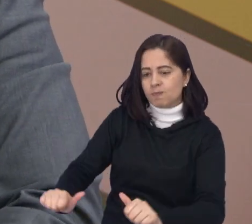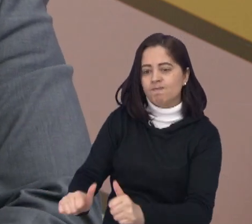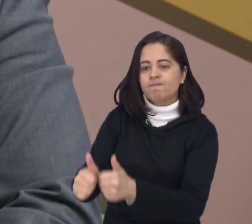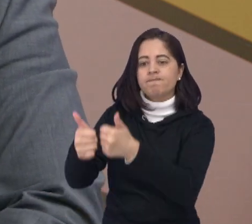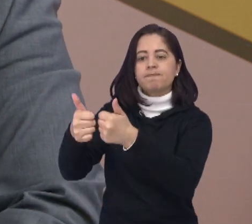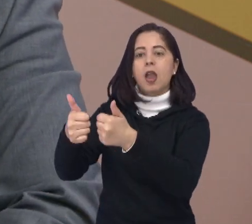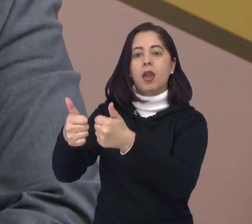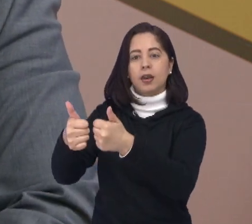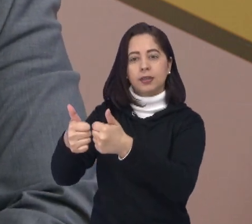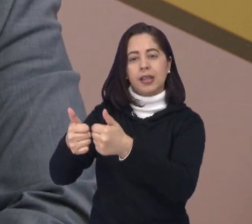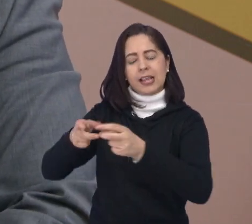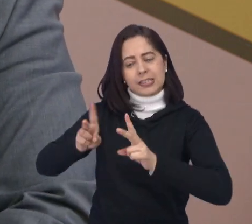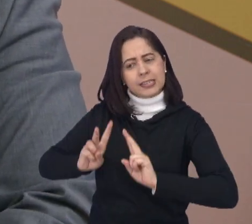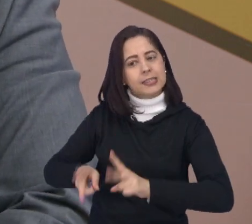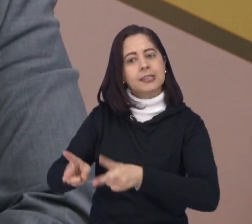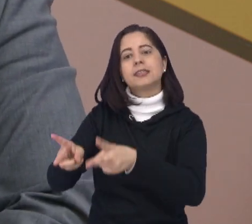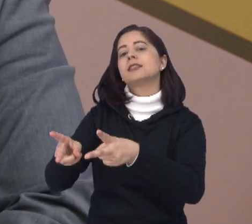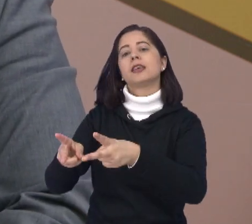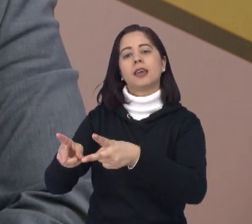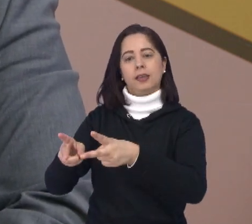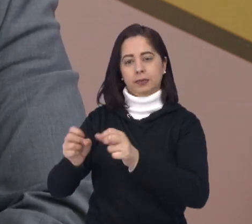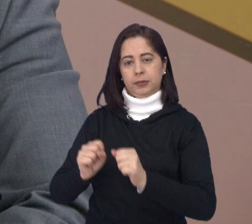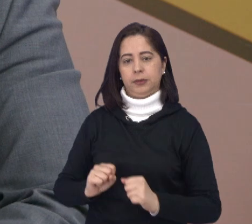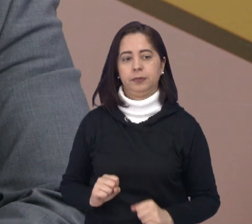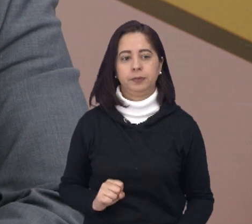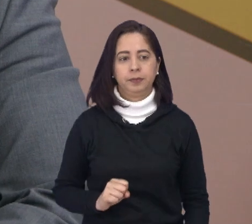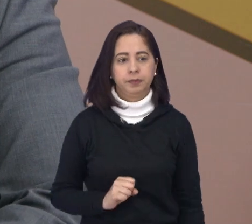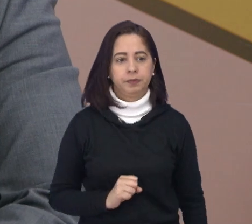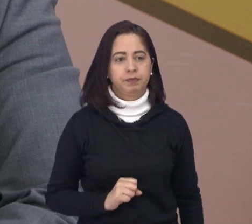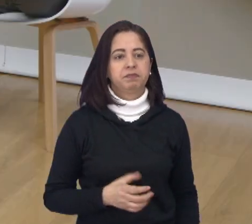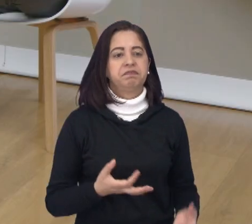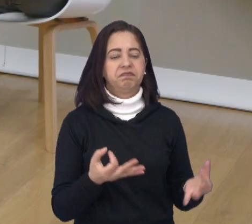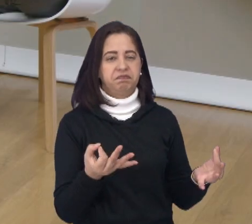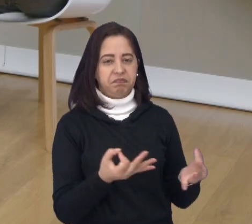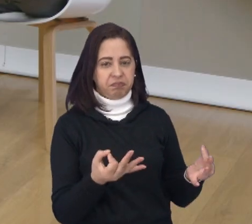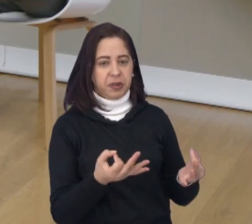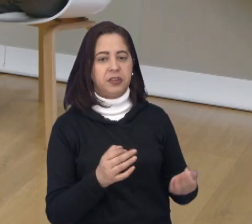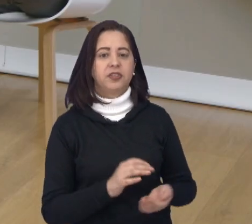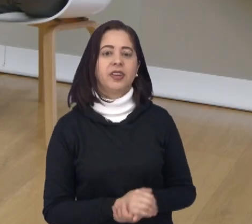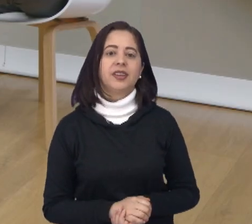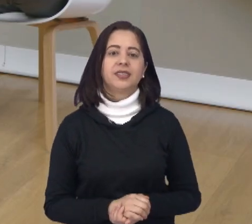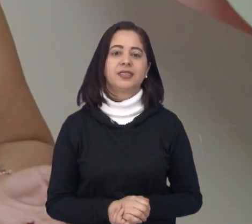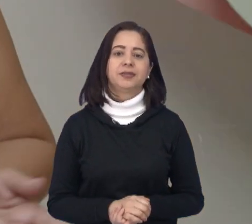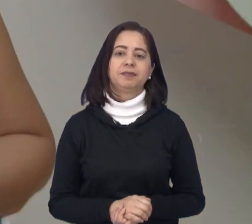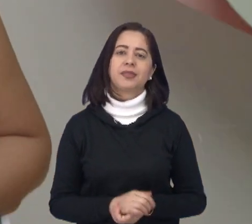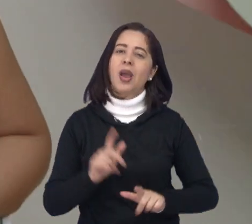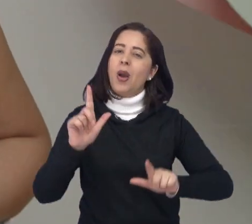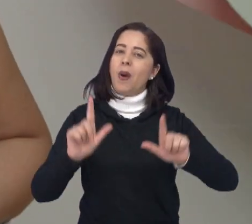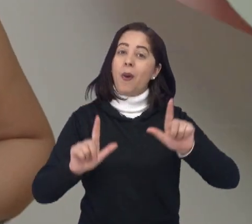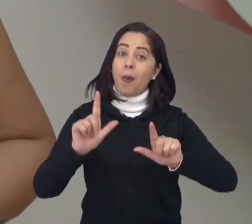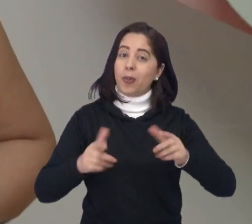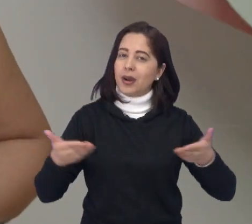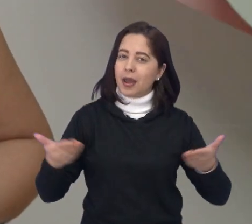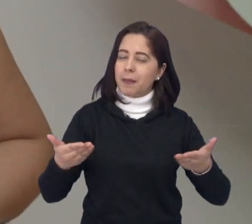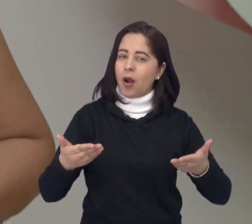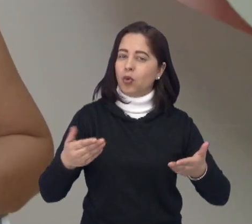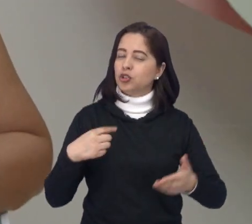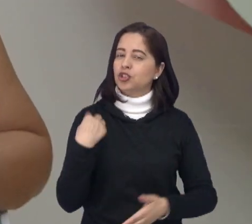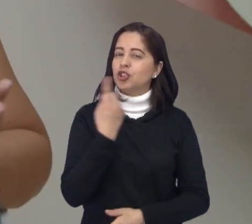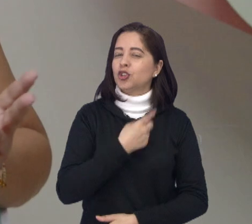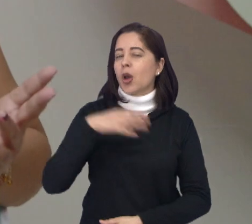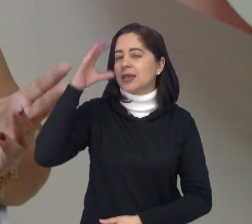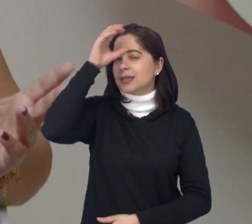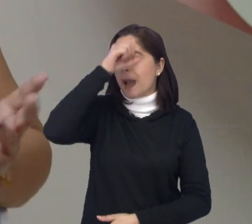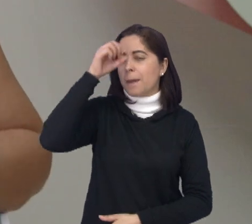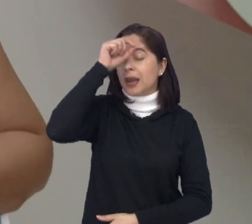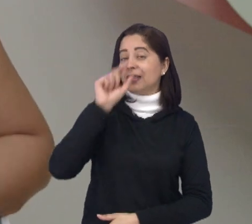né, esteja incluído, inclusive, dentro da cultura da empresa. Perfeito, doutor Cássio. No De Bem com Você de hoje, nós aprendemos que